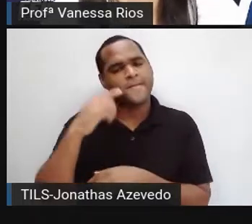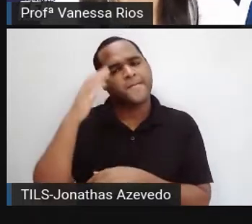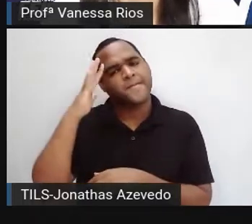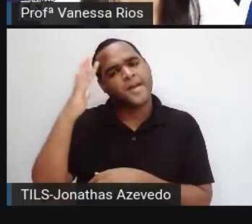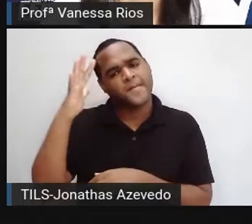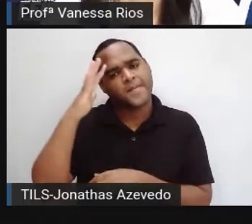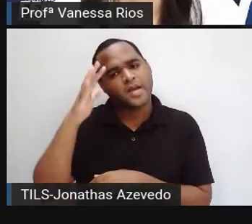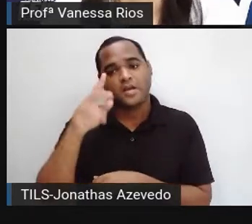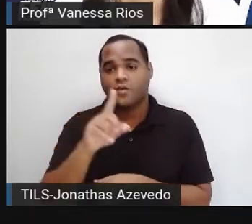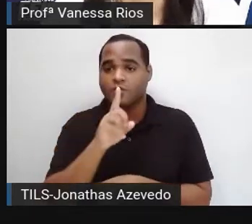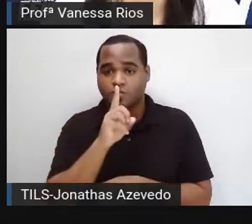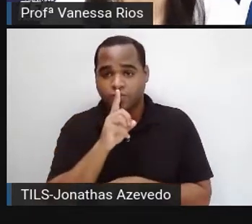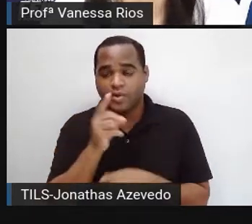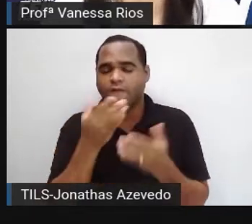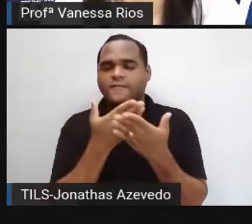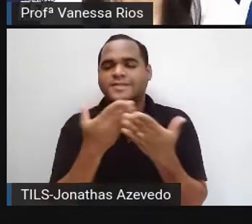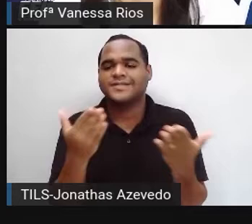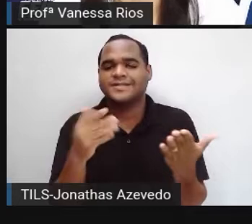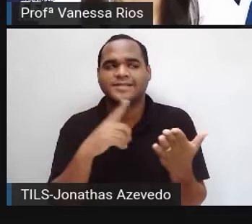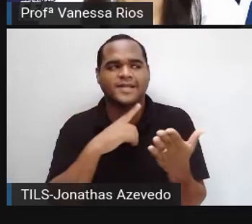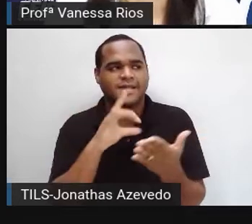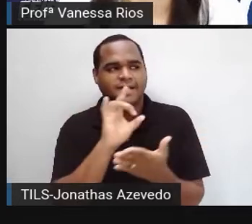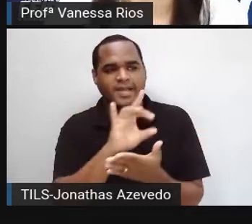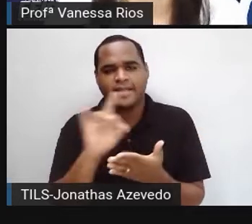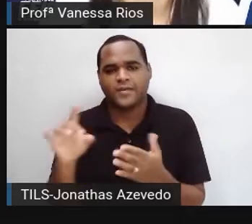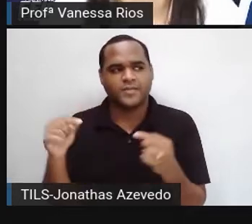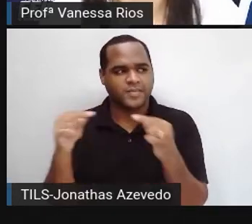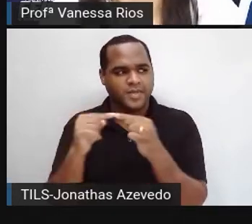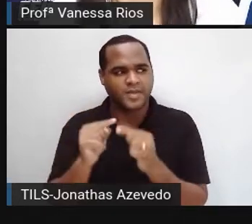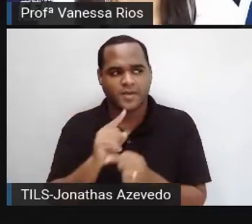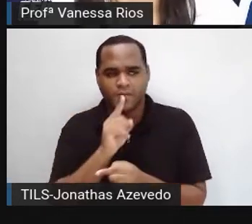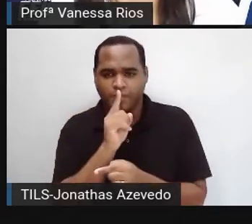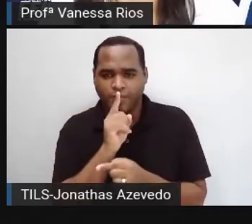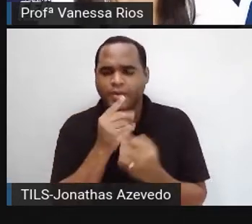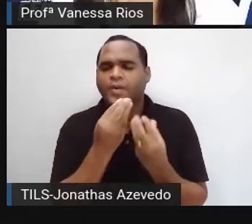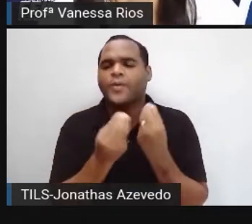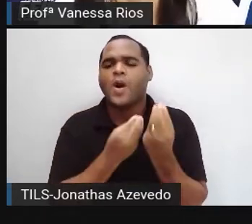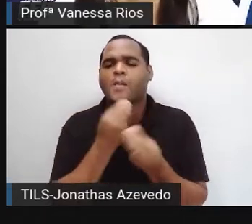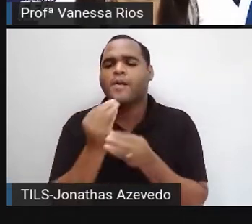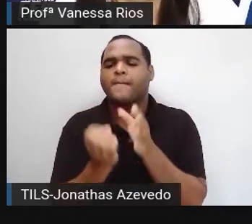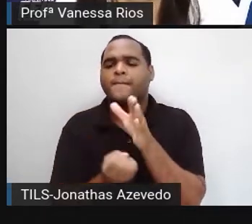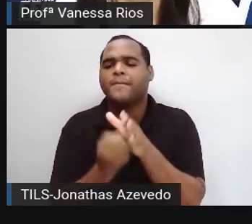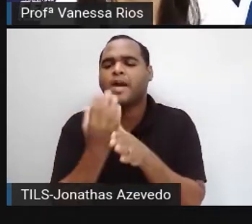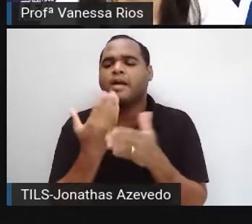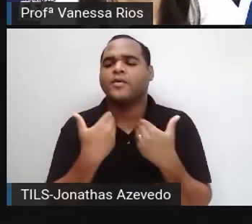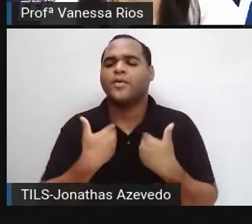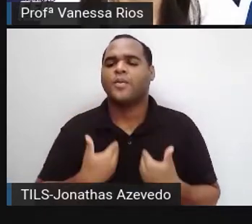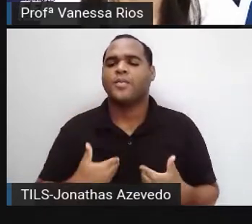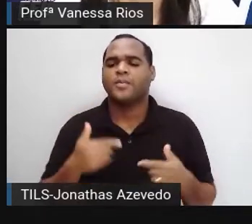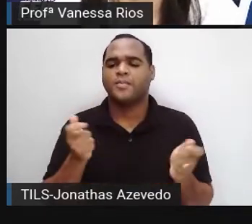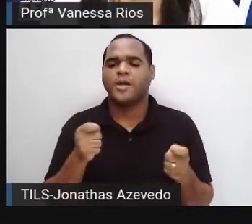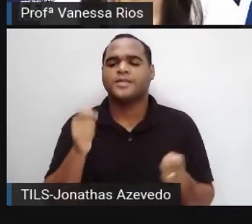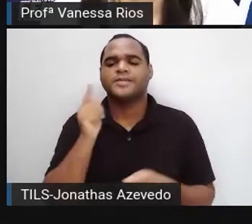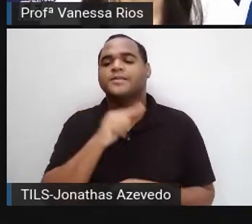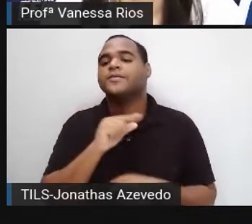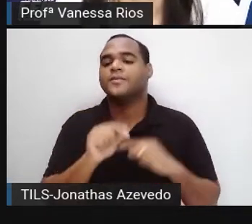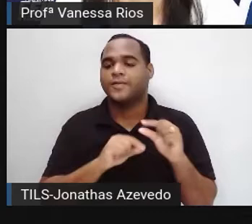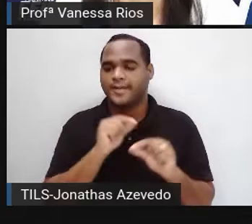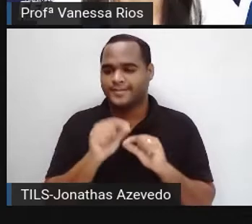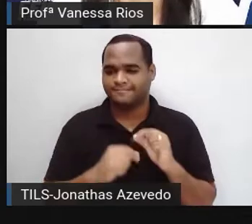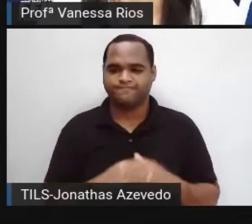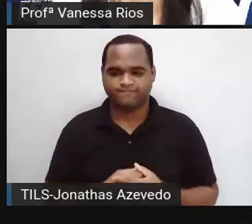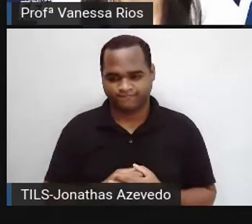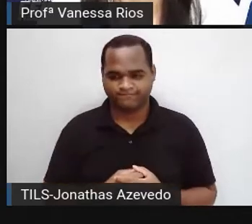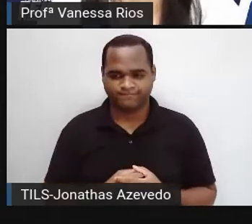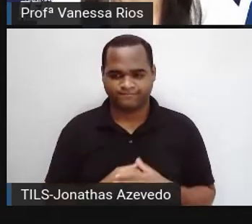de silêncio e tente escutar algum som que o nosso corpo está produzindo neste momento, tá certo? Então, eu vou pedir